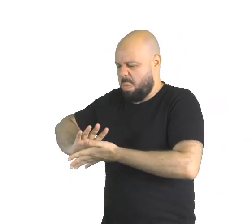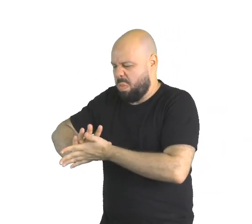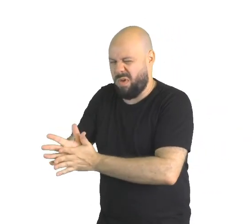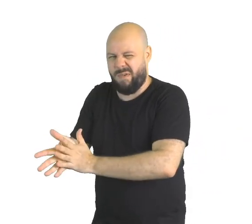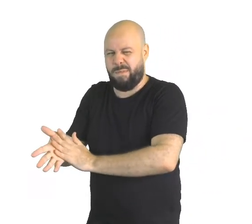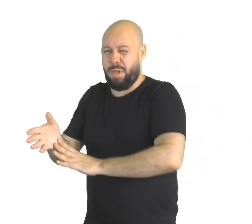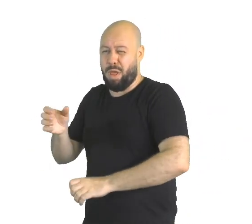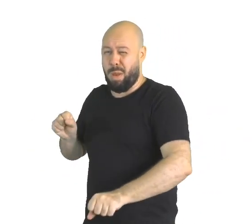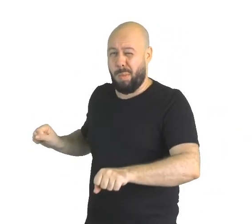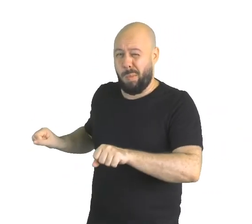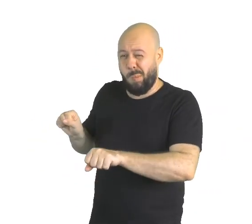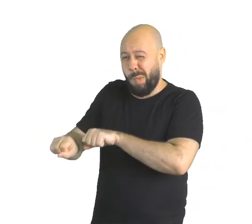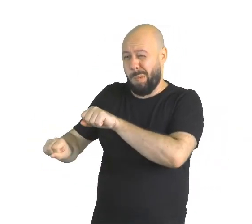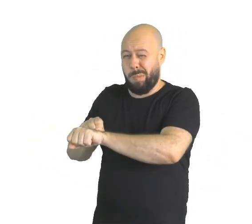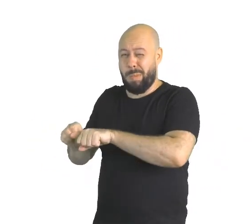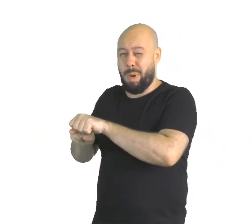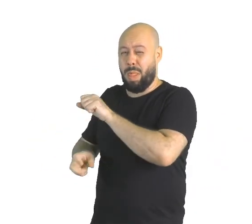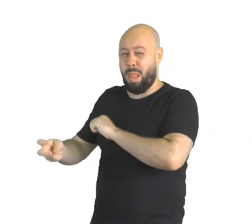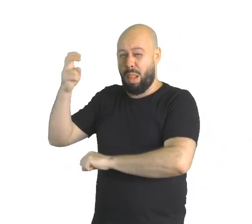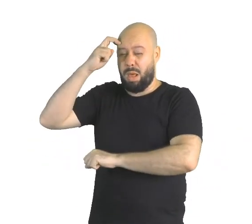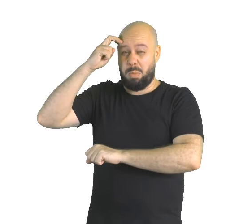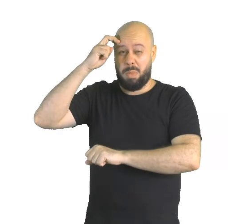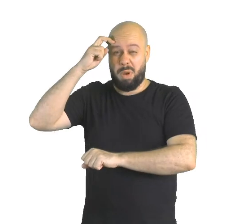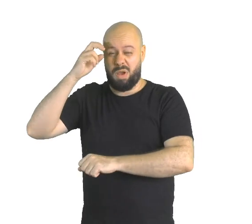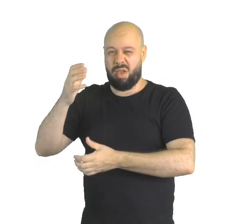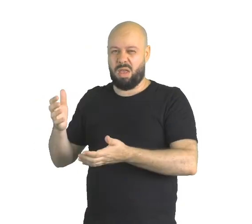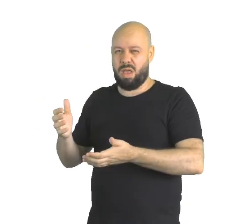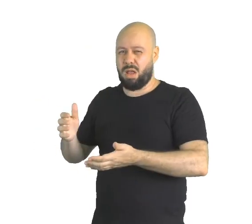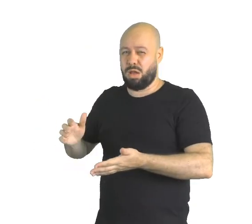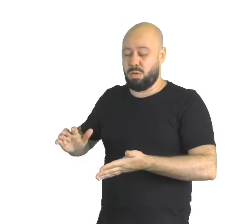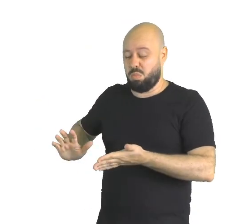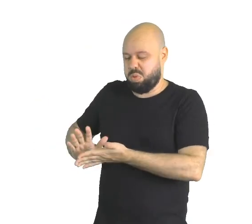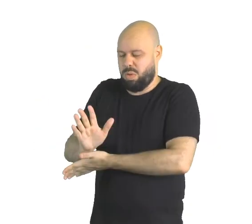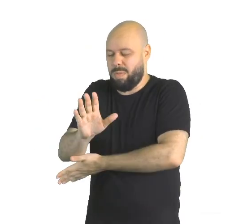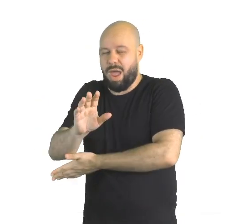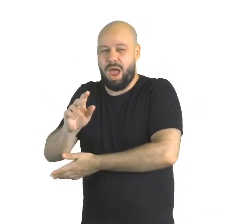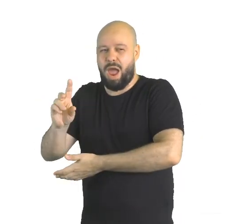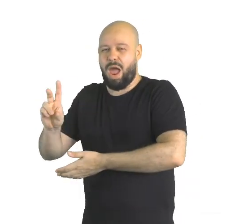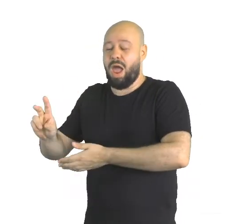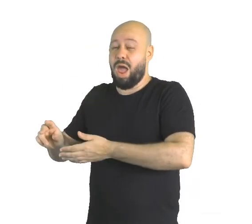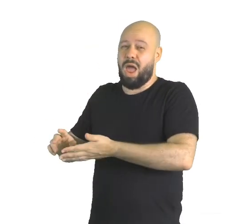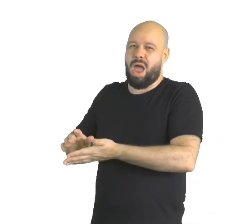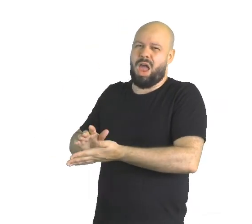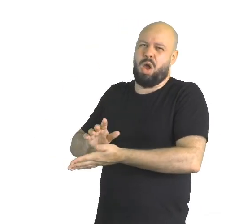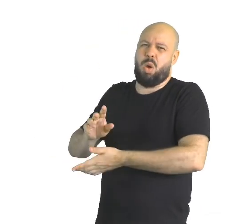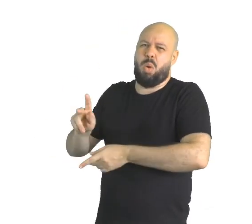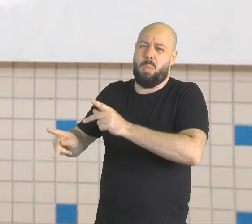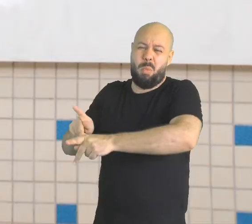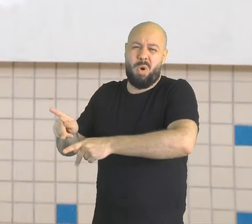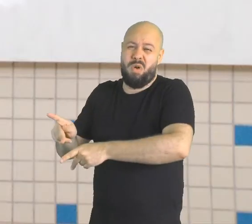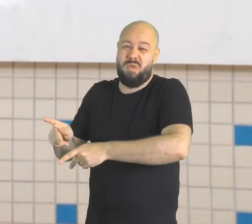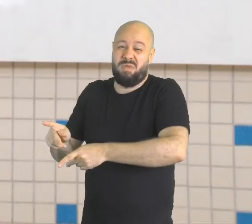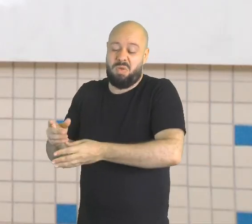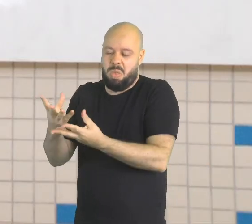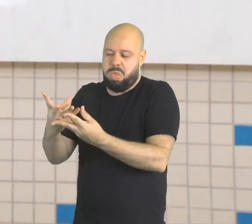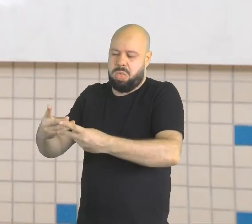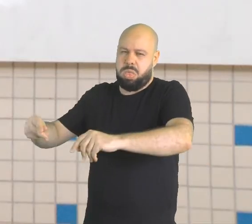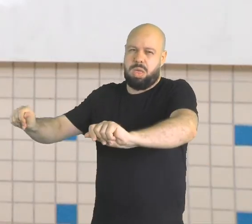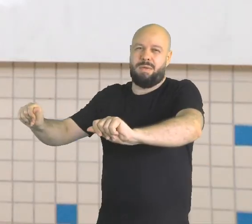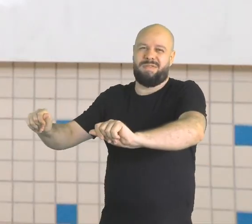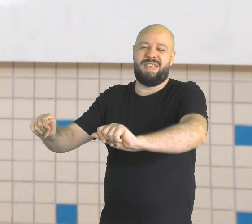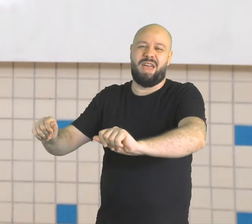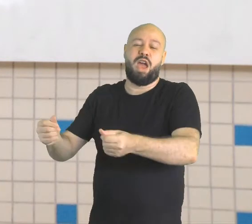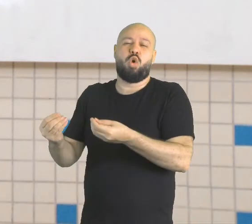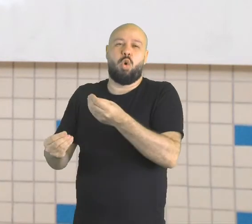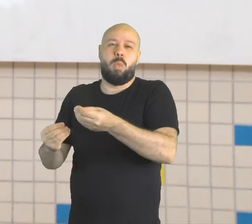indígena. Você elimina a cultura e elimina os povos. Então você não vai ter mais nenhum resquício